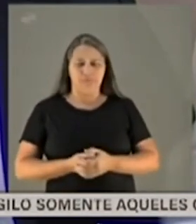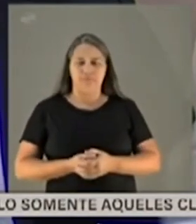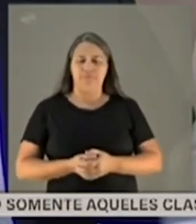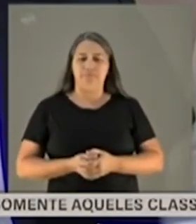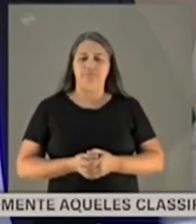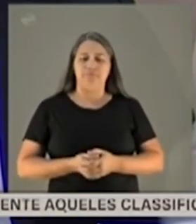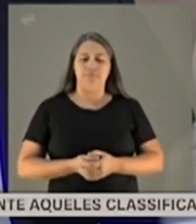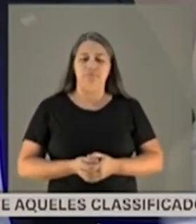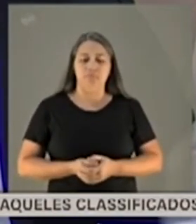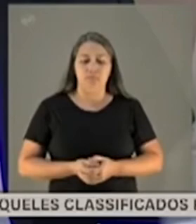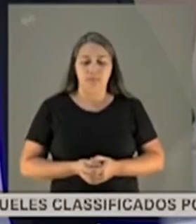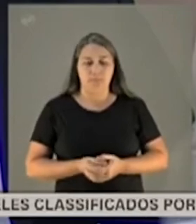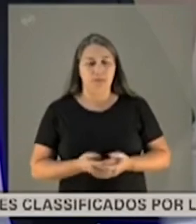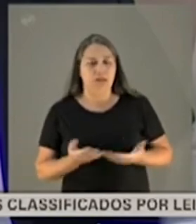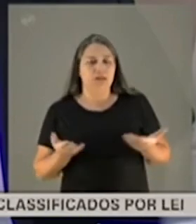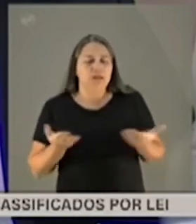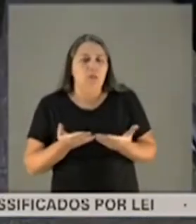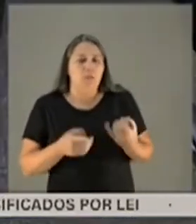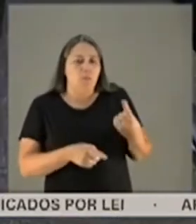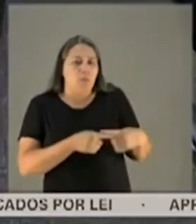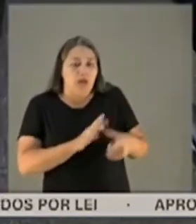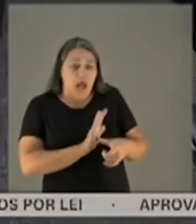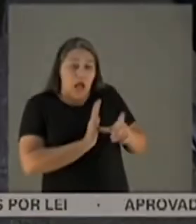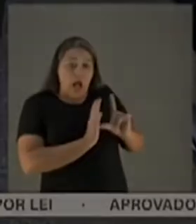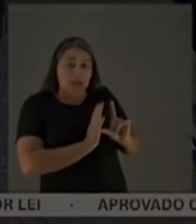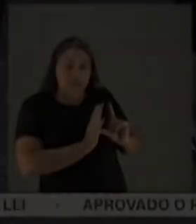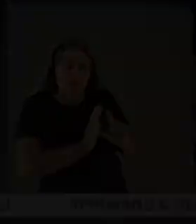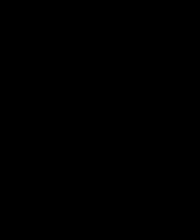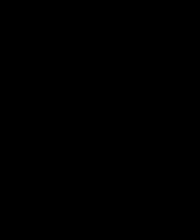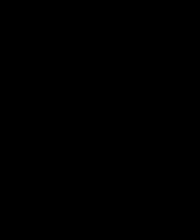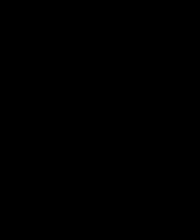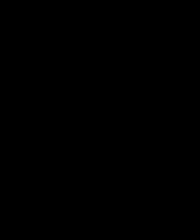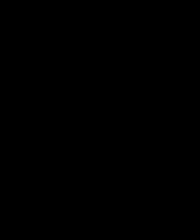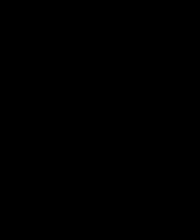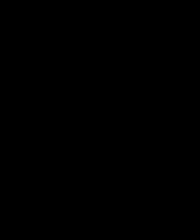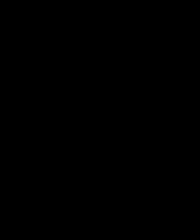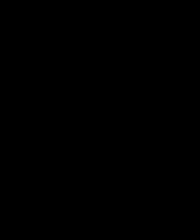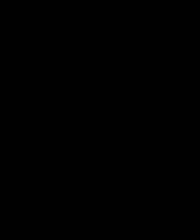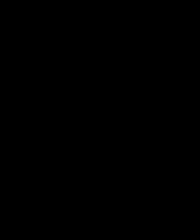então, por que antes da fase 3 foi adquirida a AstraZeneca?